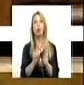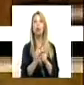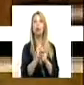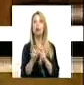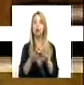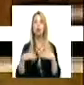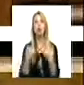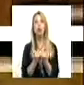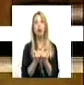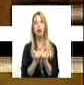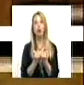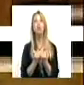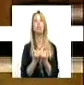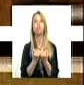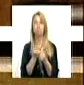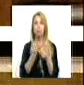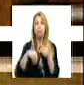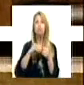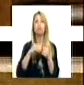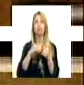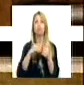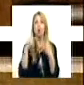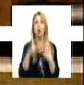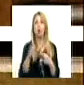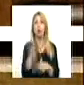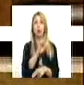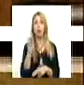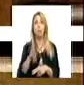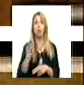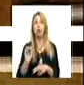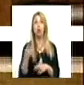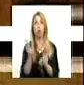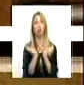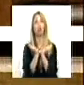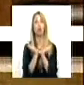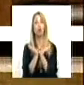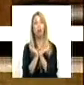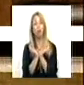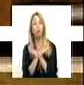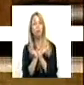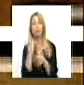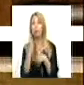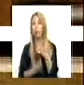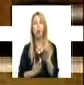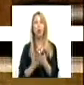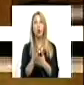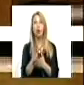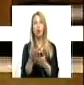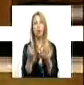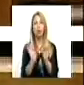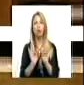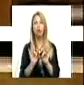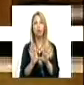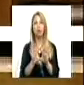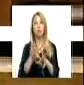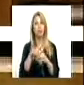prestações sociais, acresceria um corte de 600 milhões de euros na Segurança Social, continuariam os